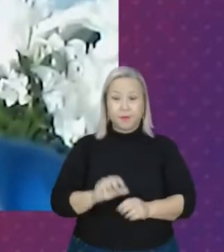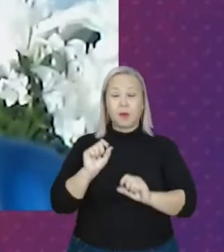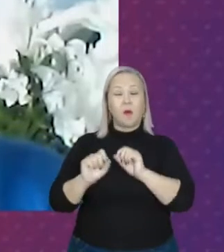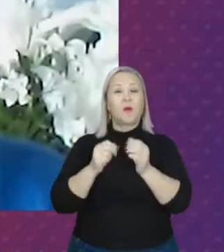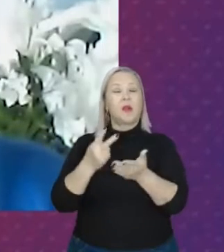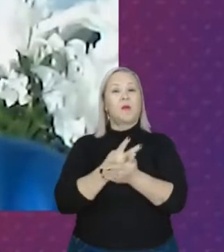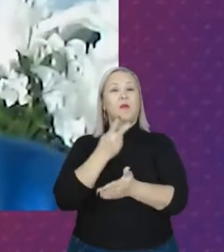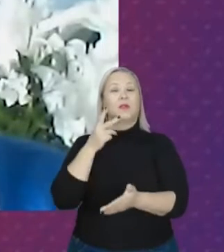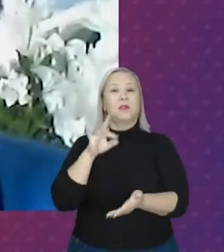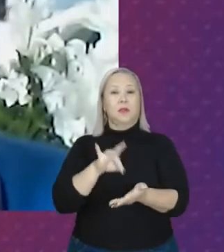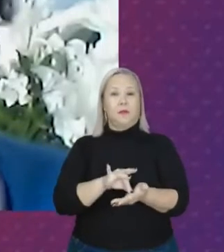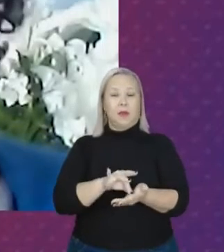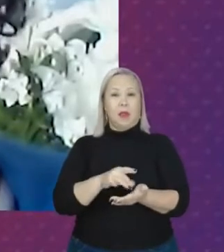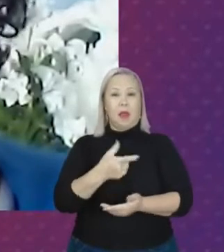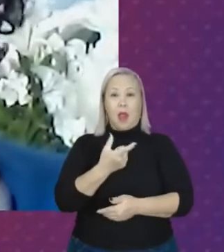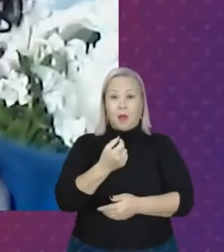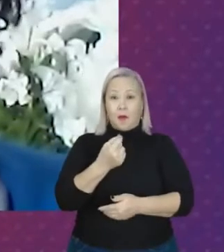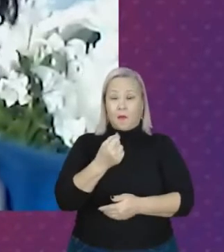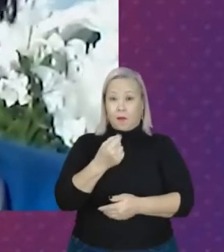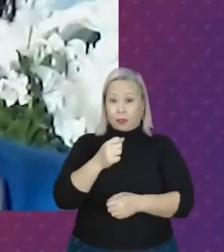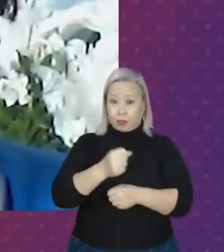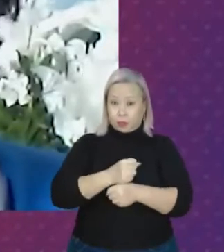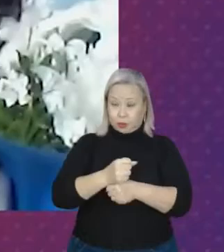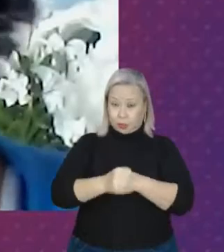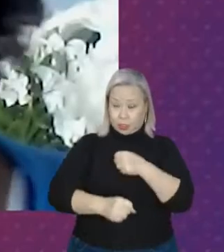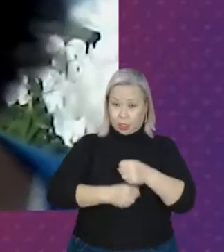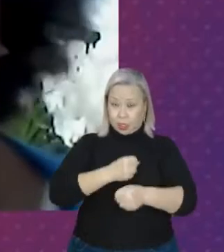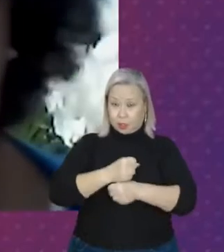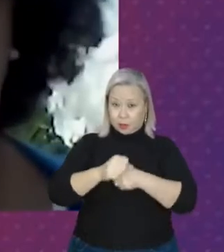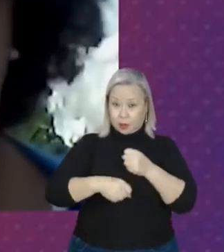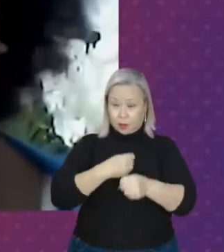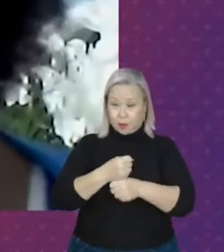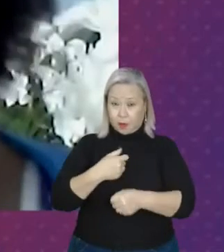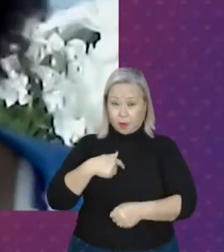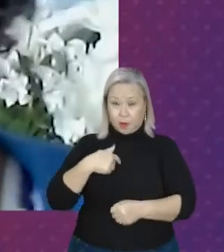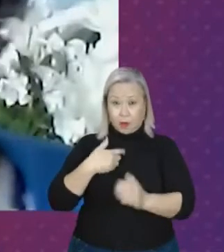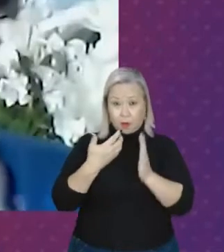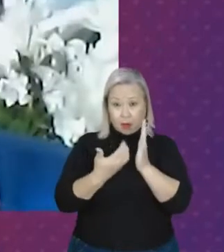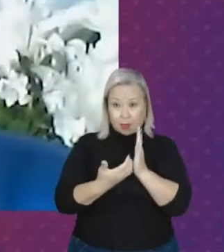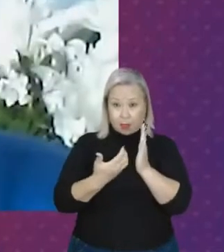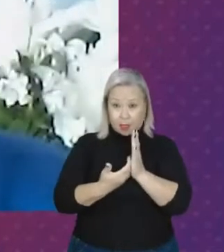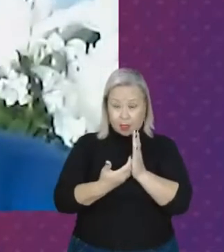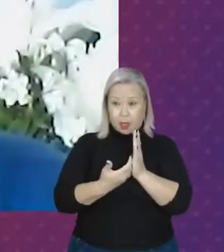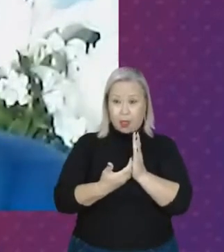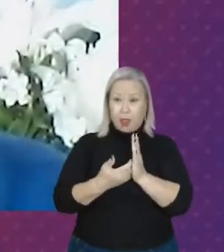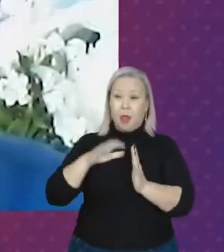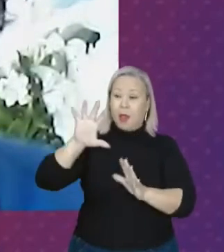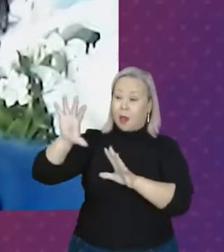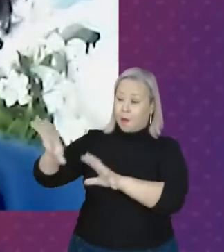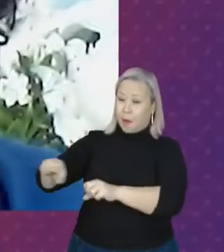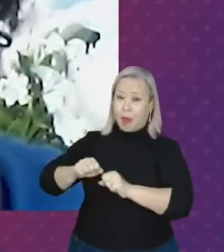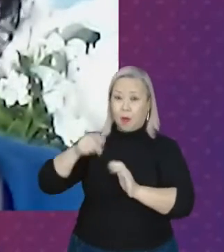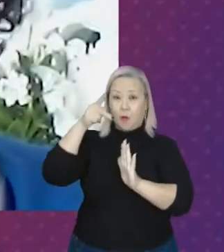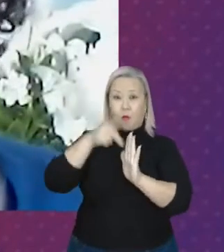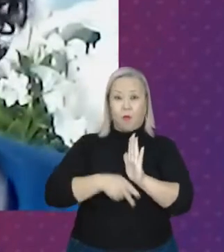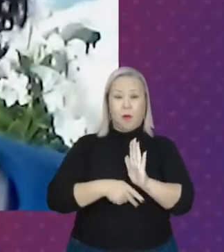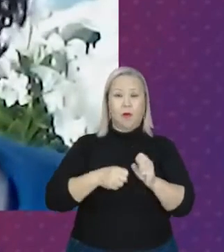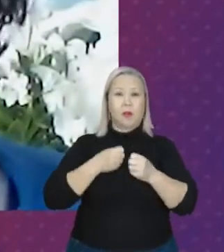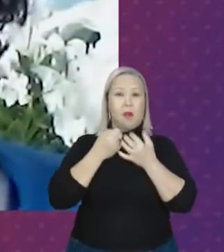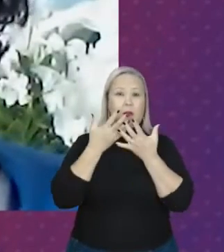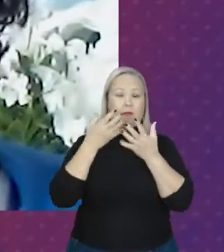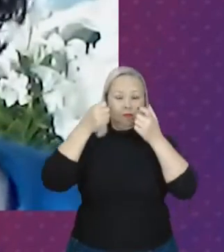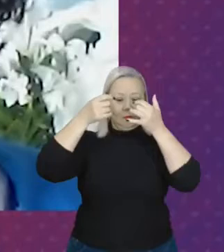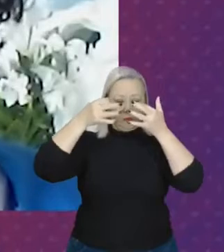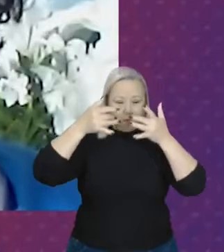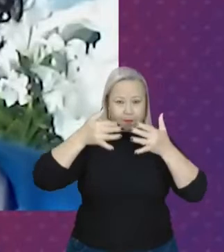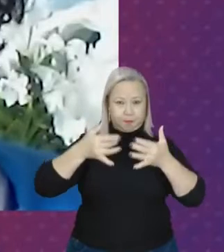verdade, 20 anos depois, eu, na Câmara, pego o projeto para relatar, né?